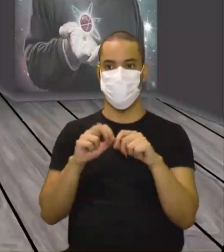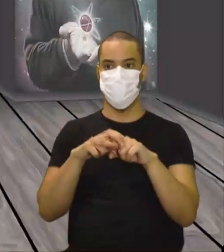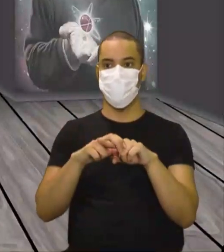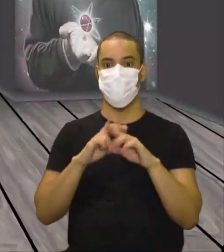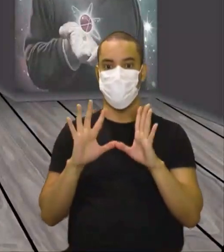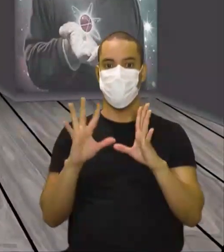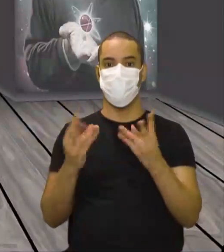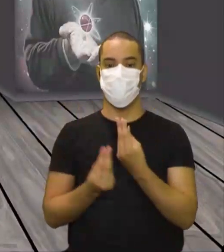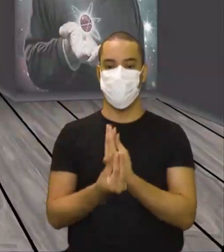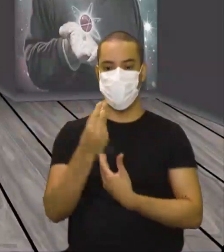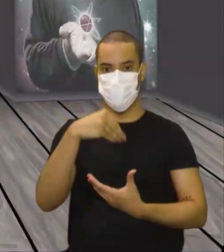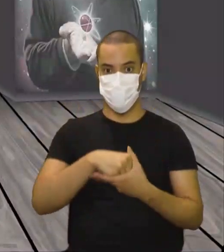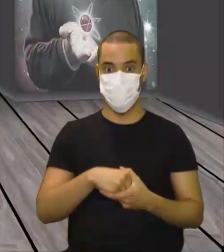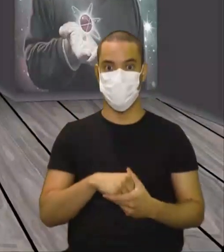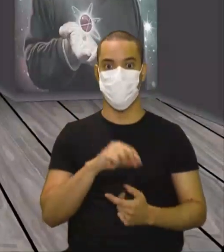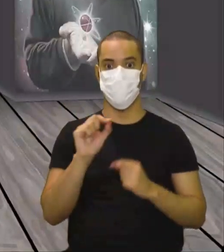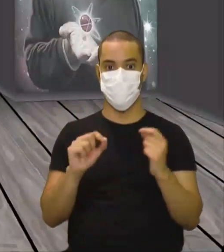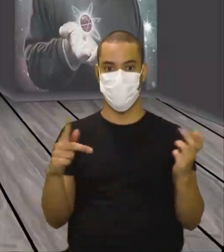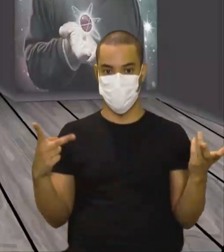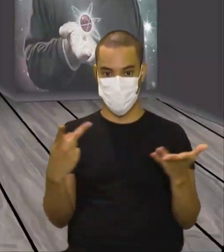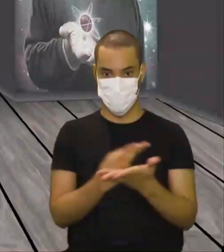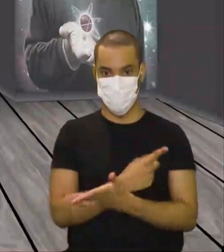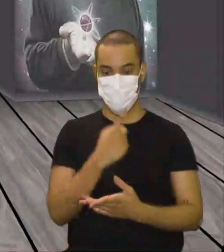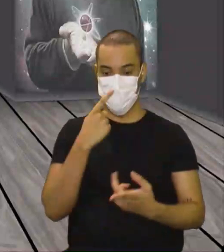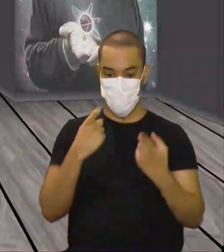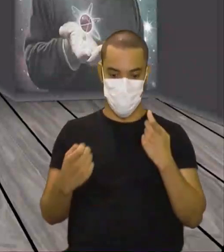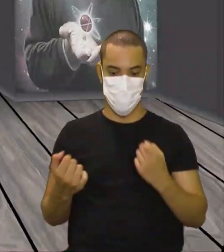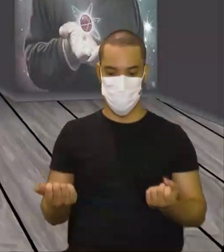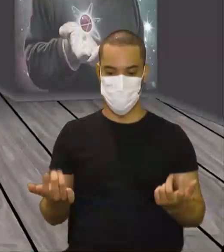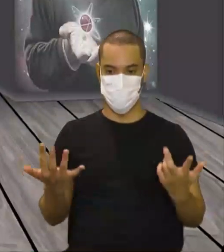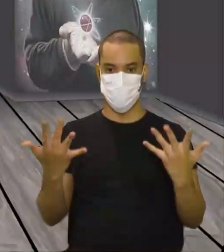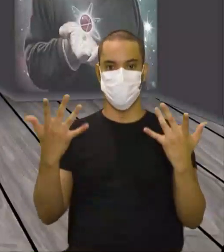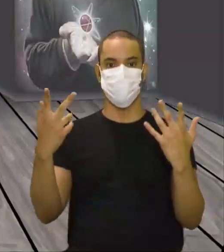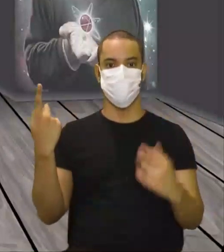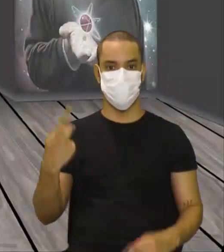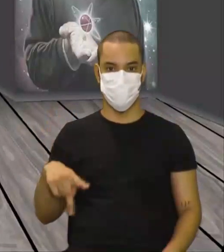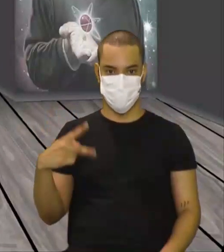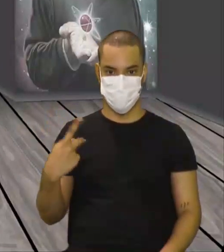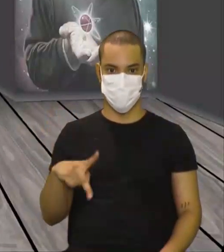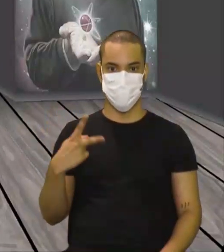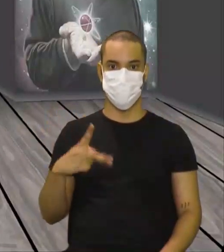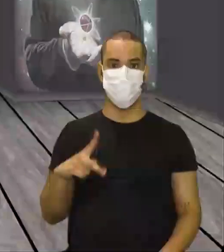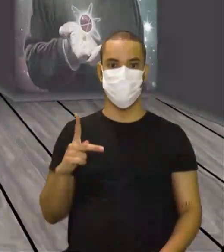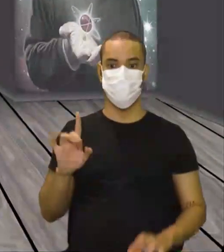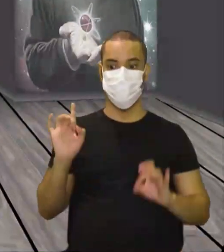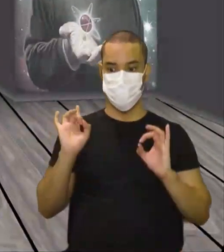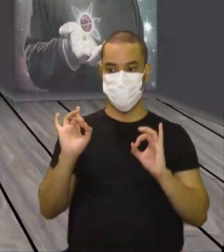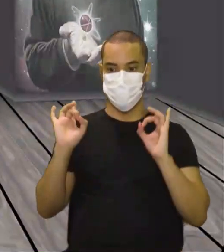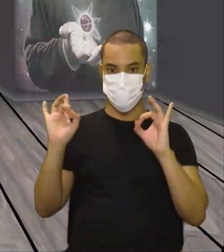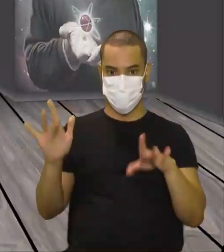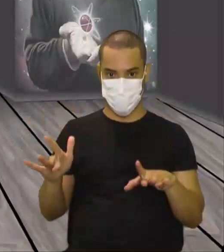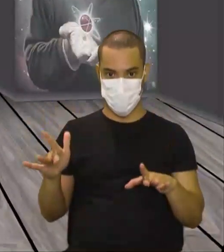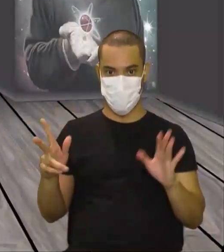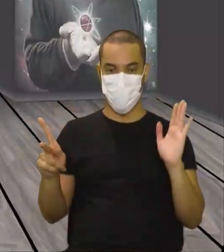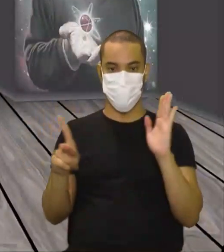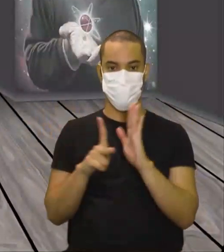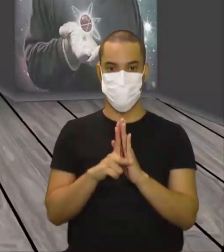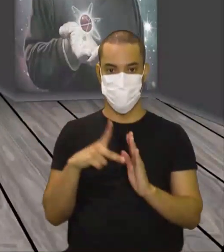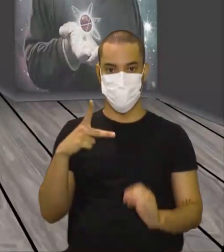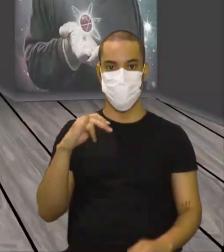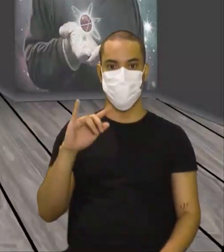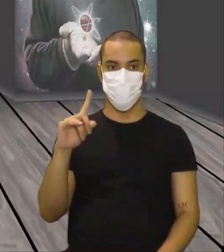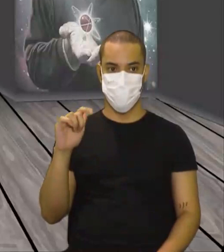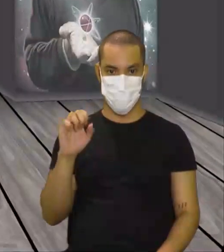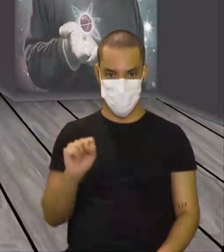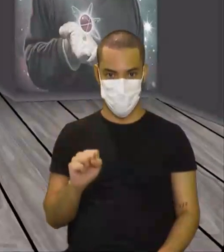elementos químicos vão acabar poluindo, né? Essa situação ali do descarte dessas